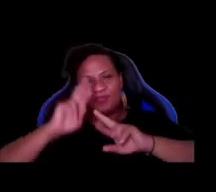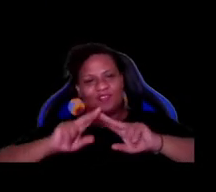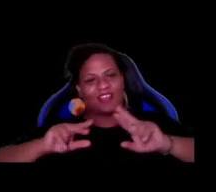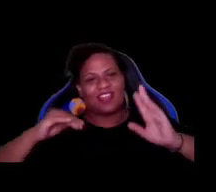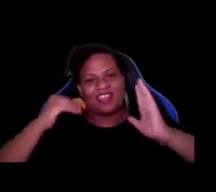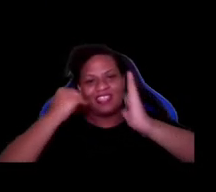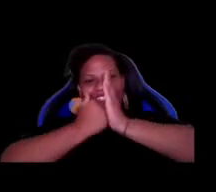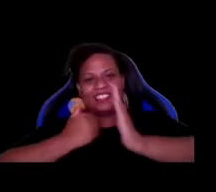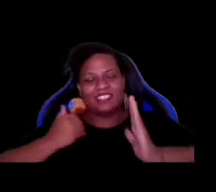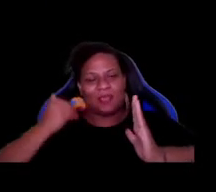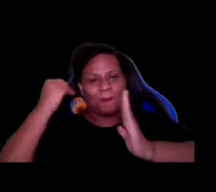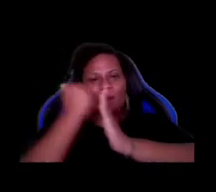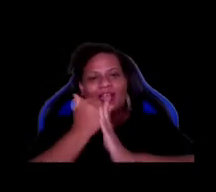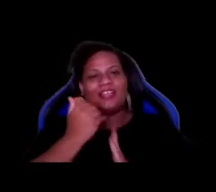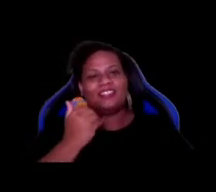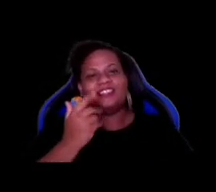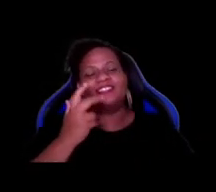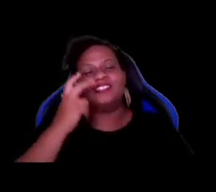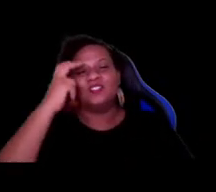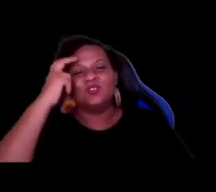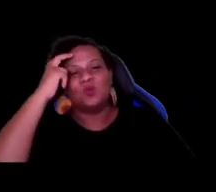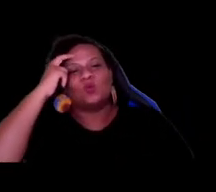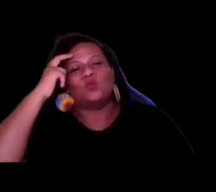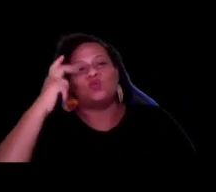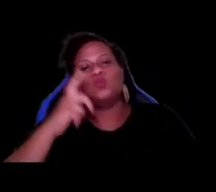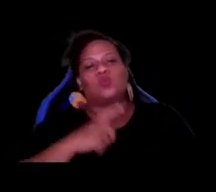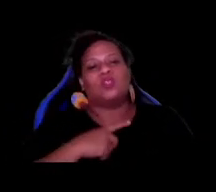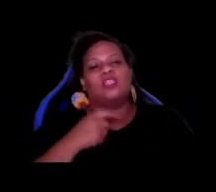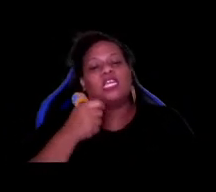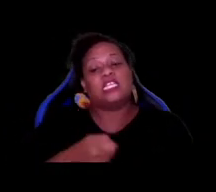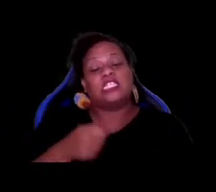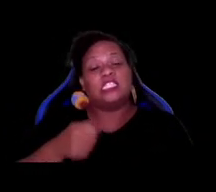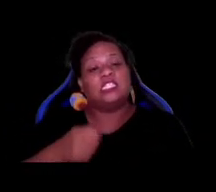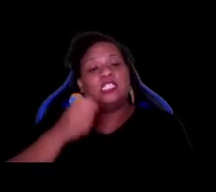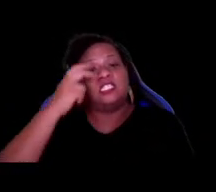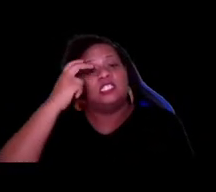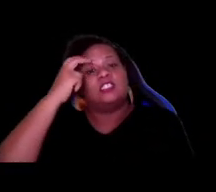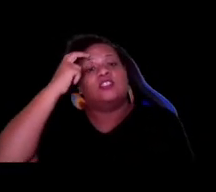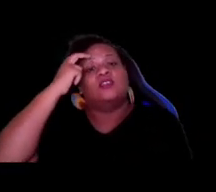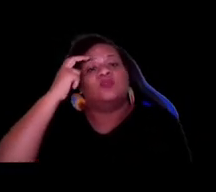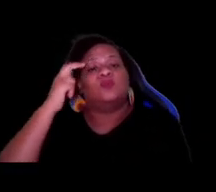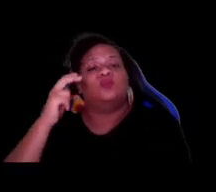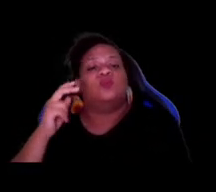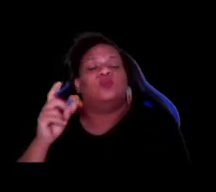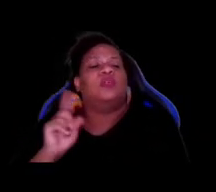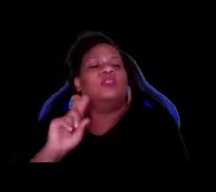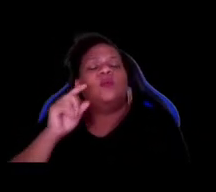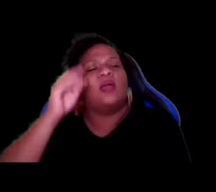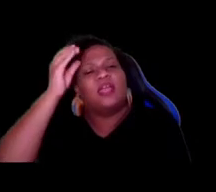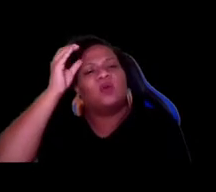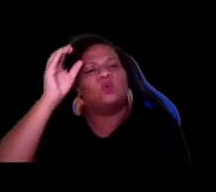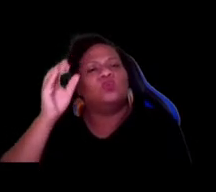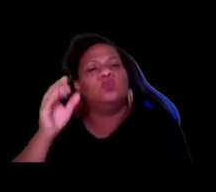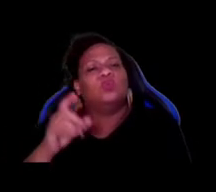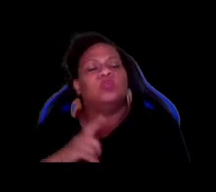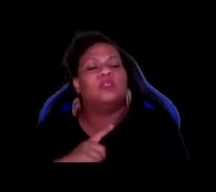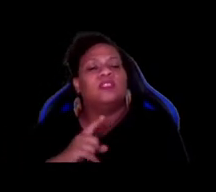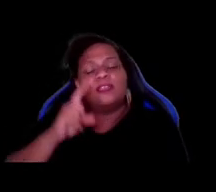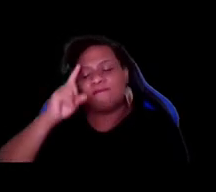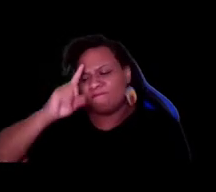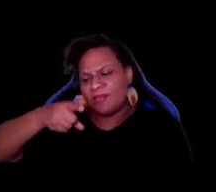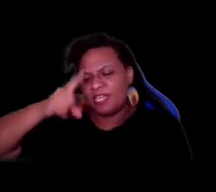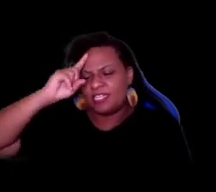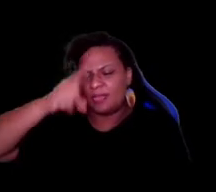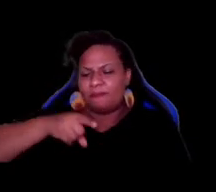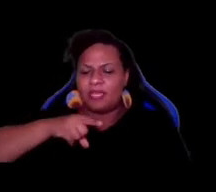língua, da cultura, né, da imposição da cultura, muitas vezes, que não é da cultura, são